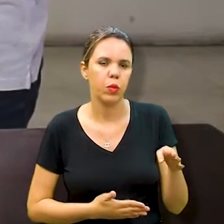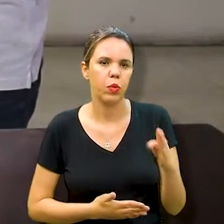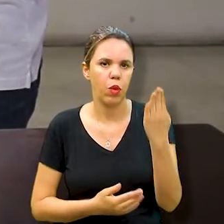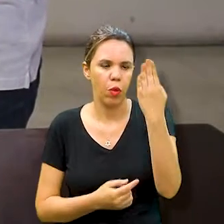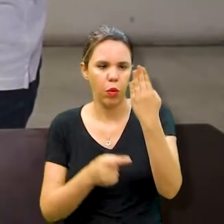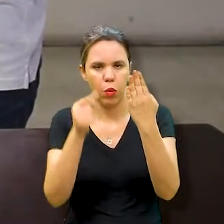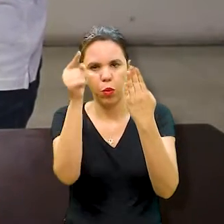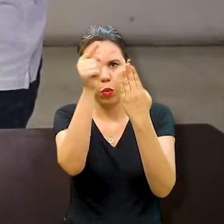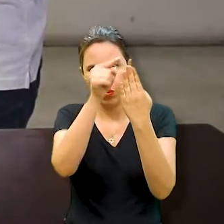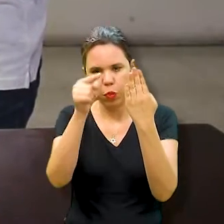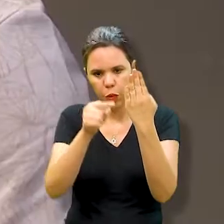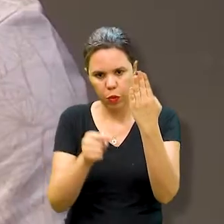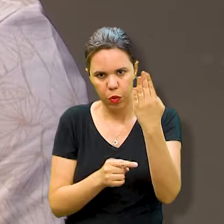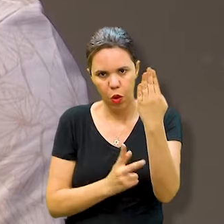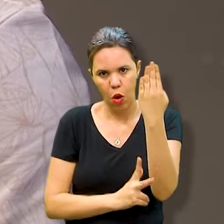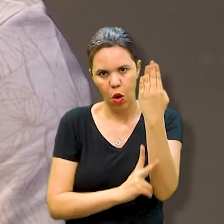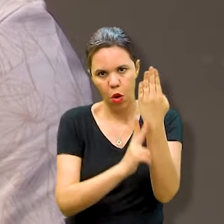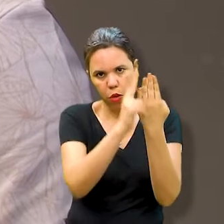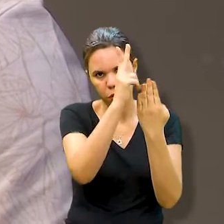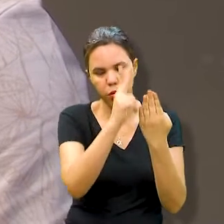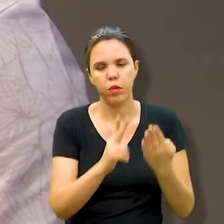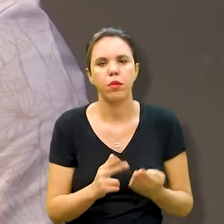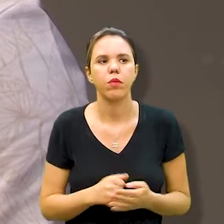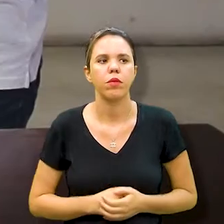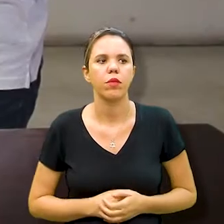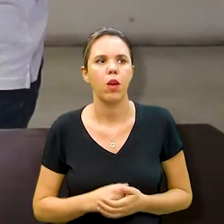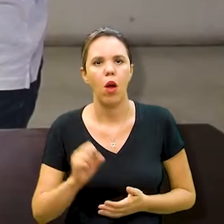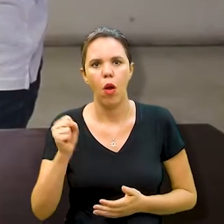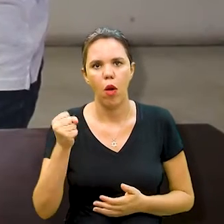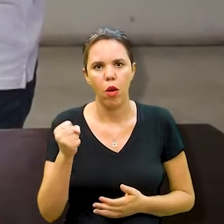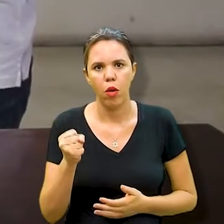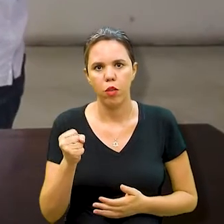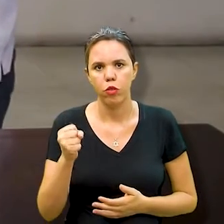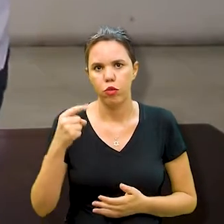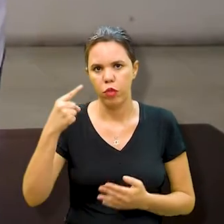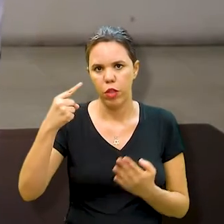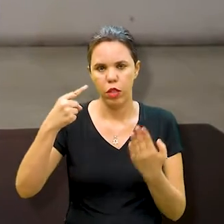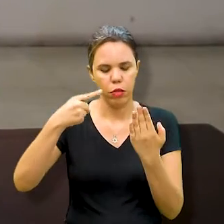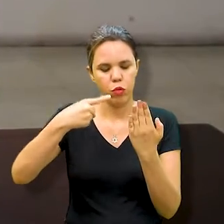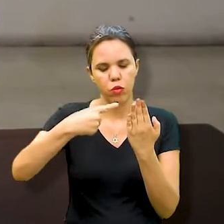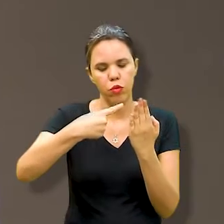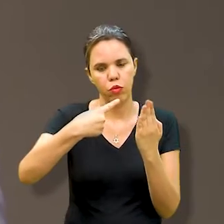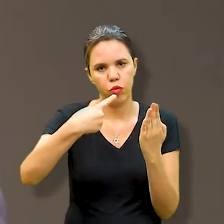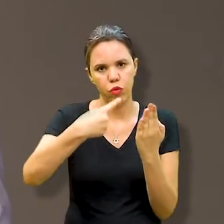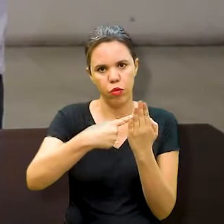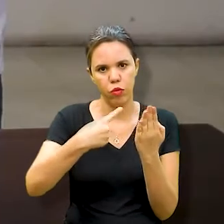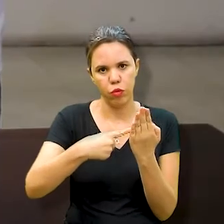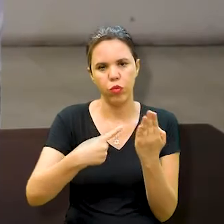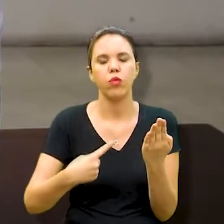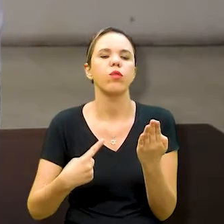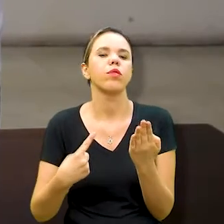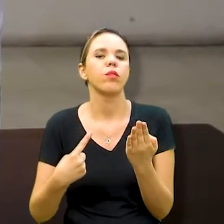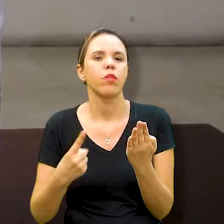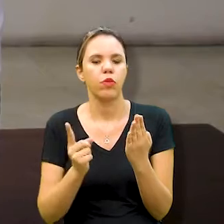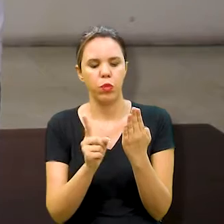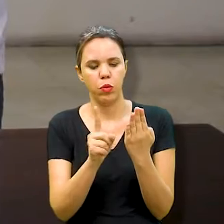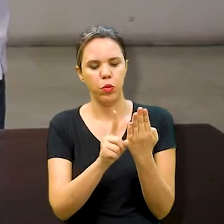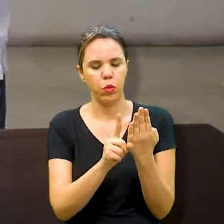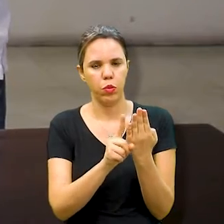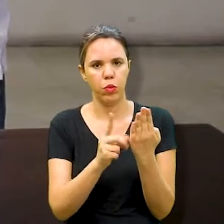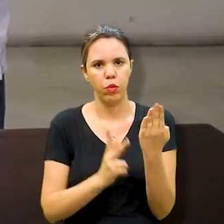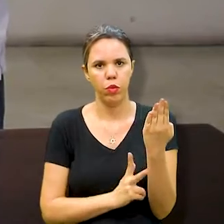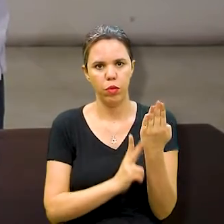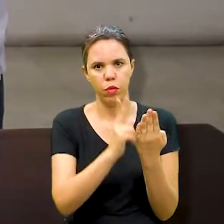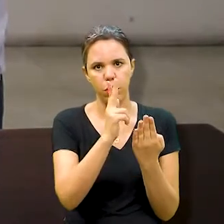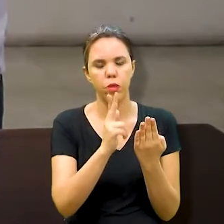no cumprimento isso não comprimento certo quatro é são oito dedos de largura mais ou menos um e tu deves de largura